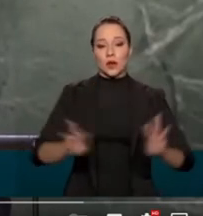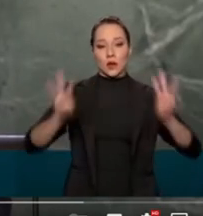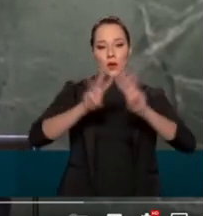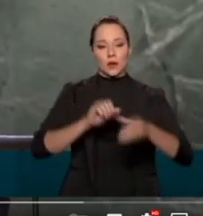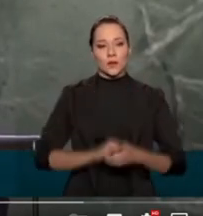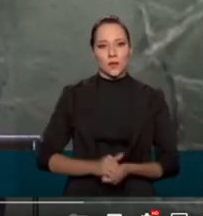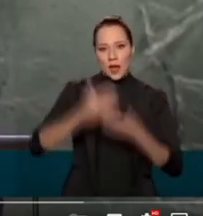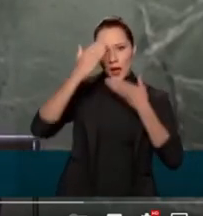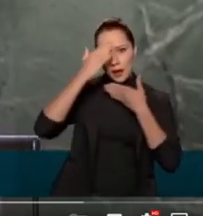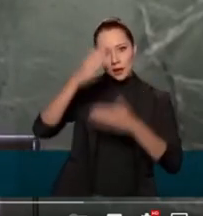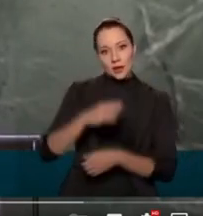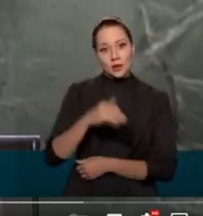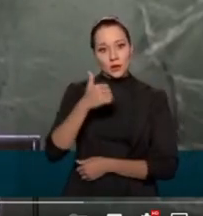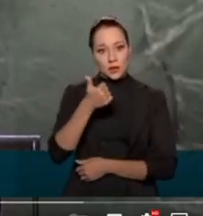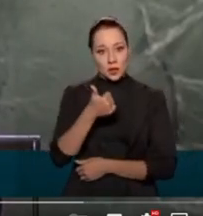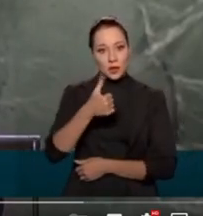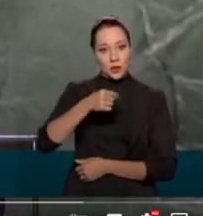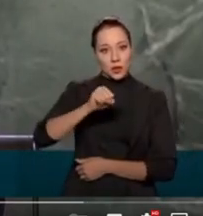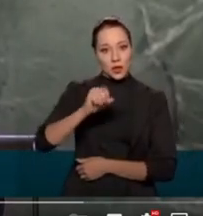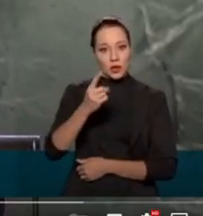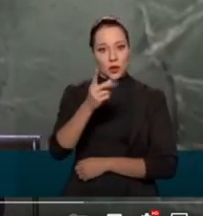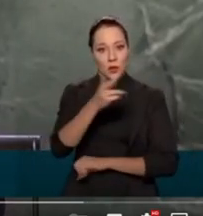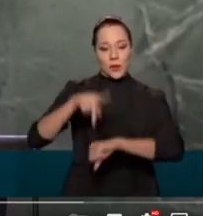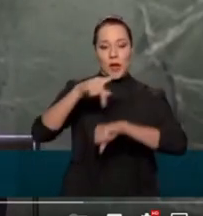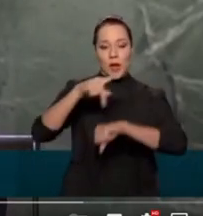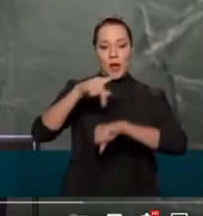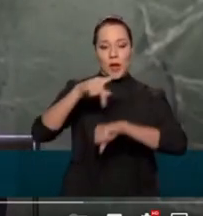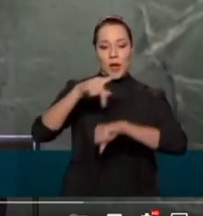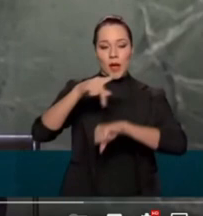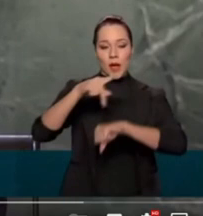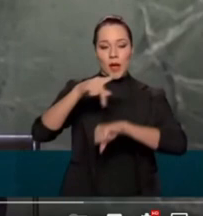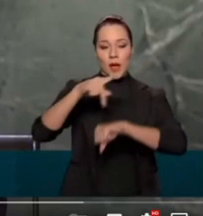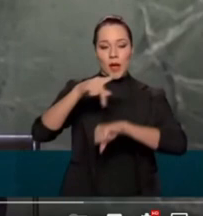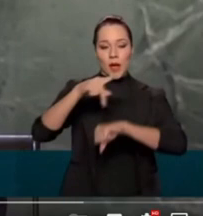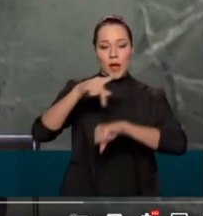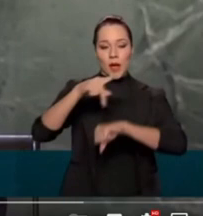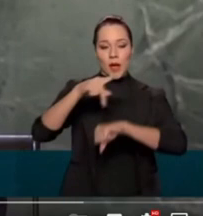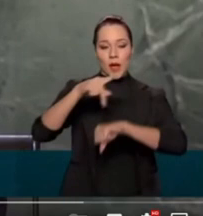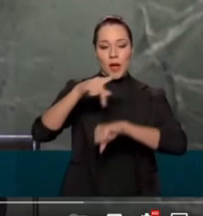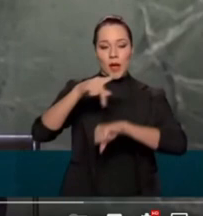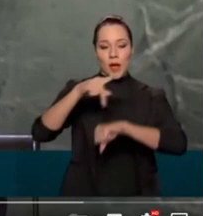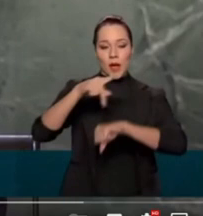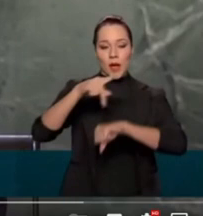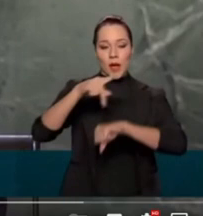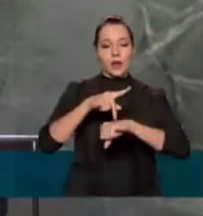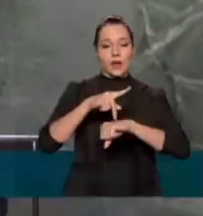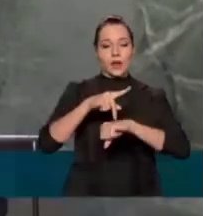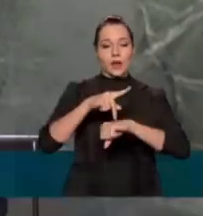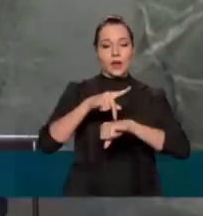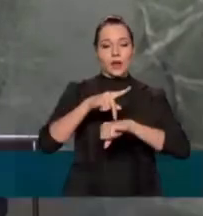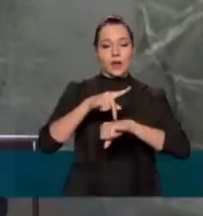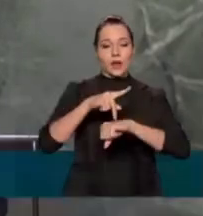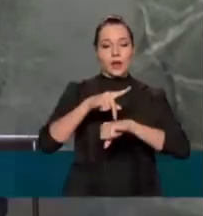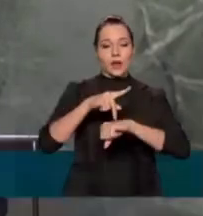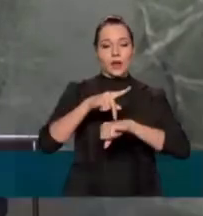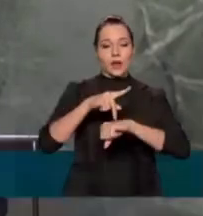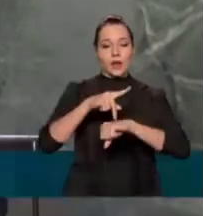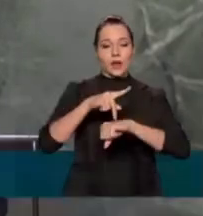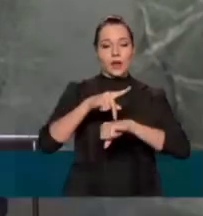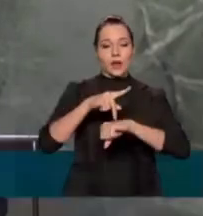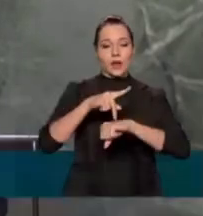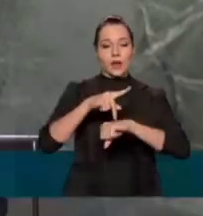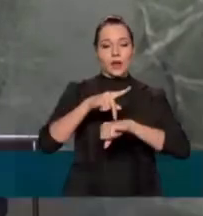Agradeço ao 181 países e universo 190 e confiável no Brasil um detalhe